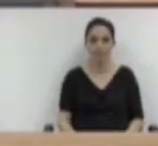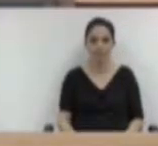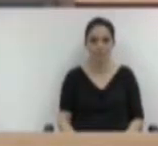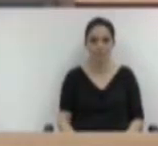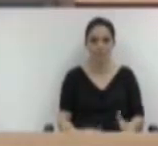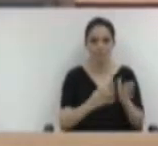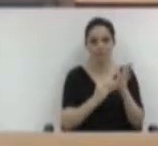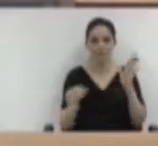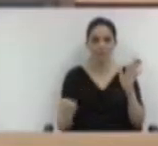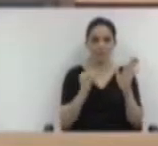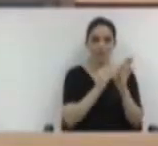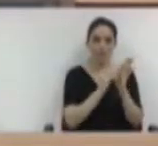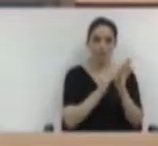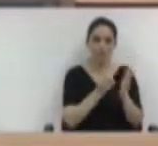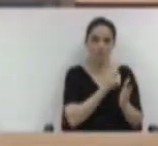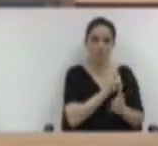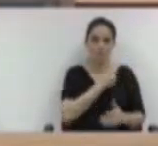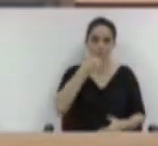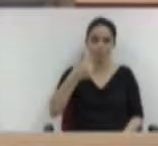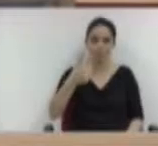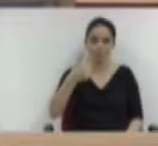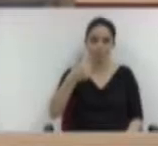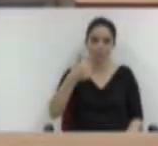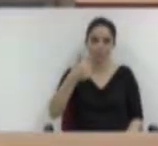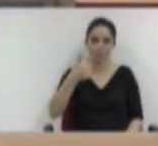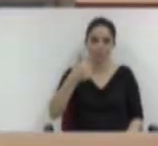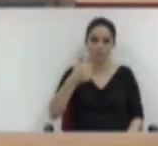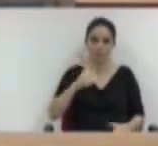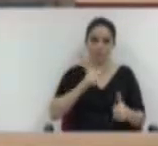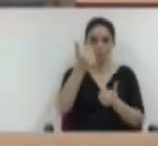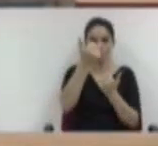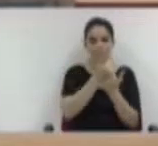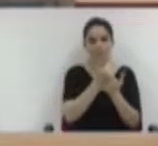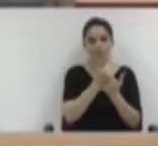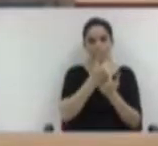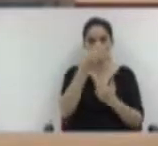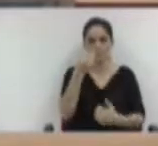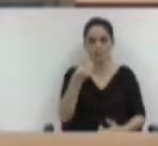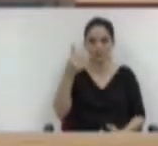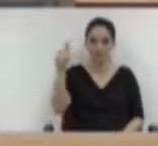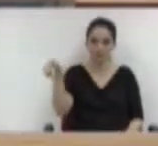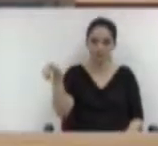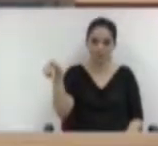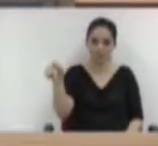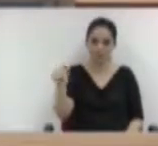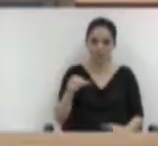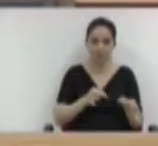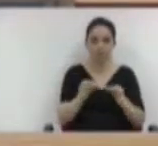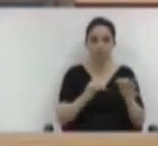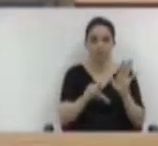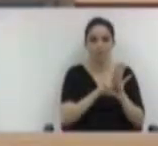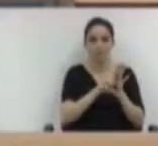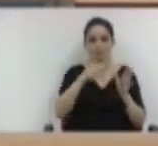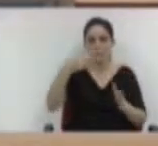Emenda número 1 ao substitutivo número 67 ao projeto de lei número